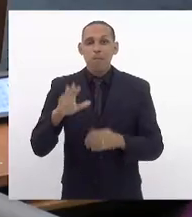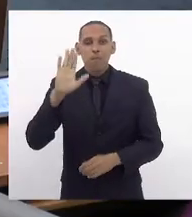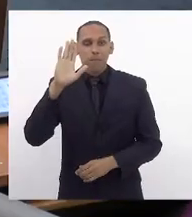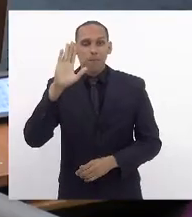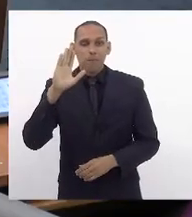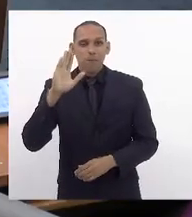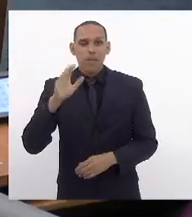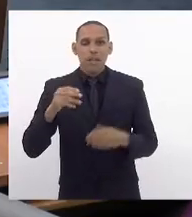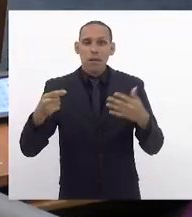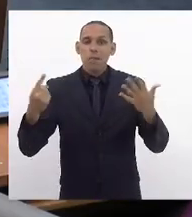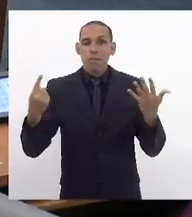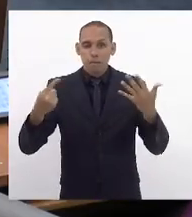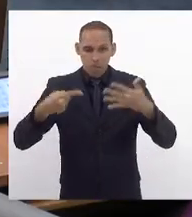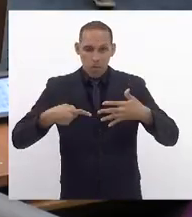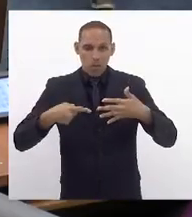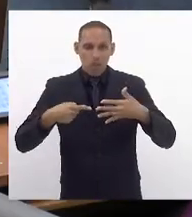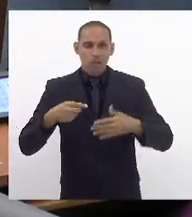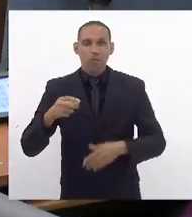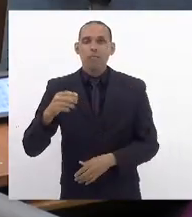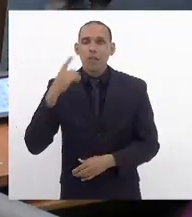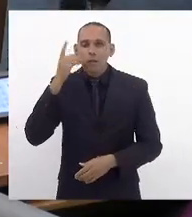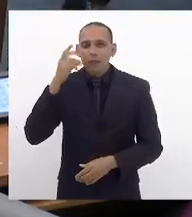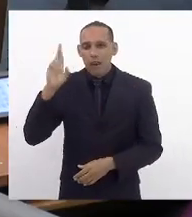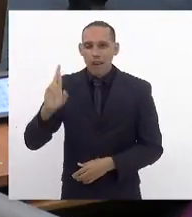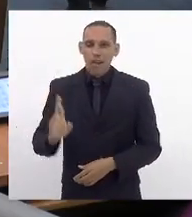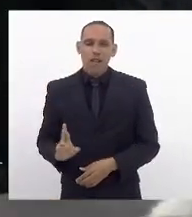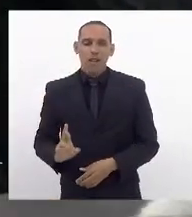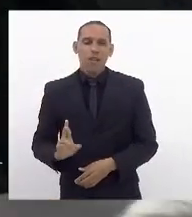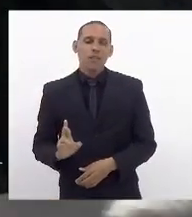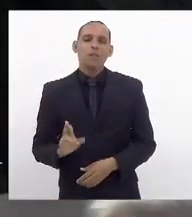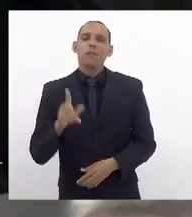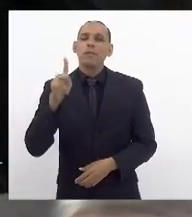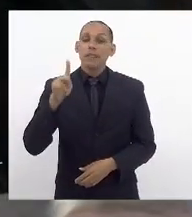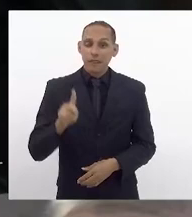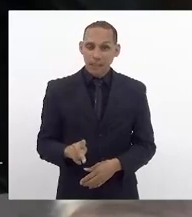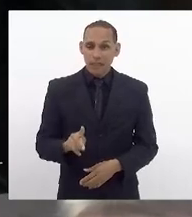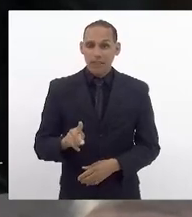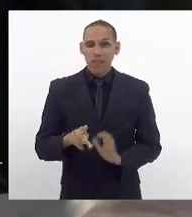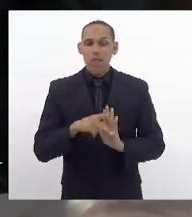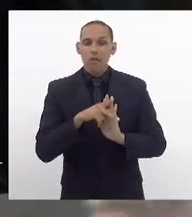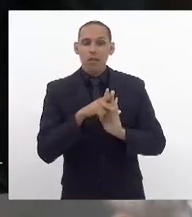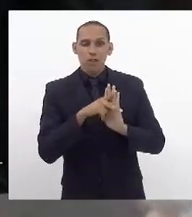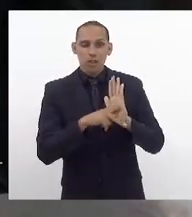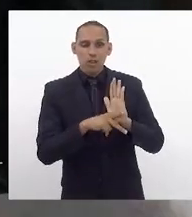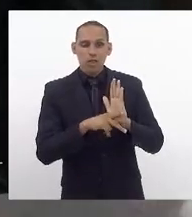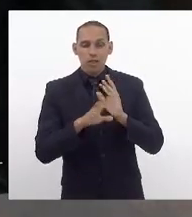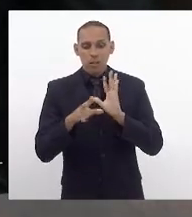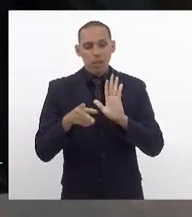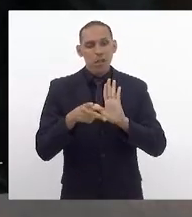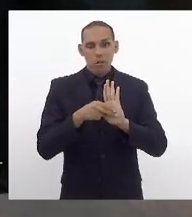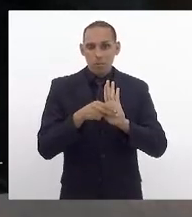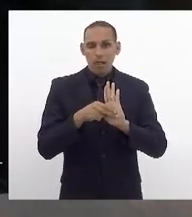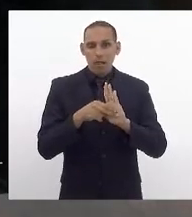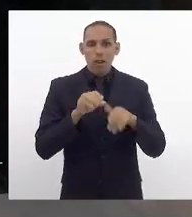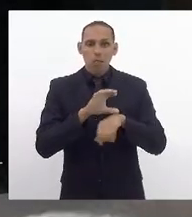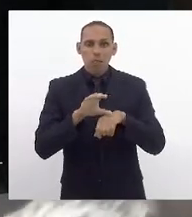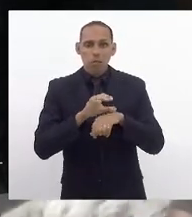do PSOL, senhor presidente. Deputada Renata, pelo PSOL. Senhor presidente, o projeto de emenda